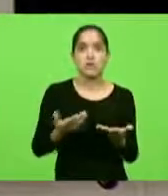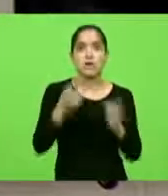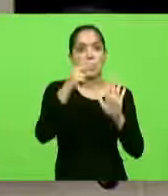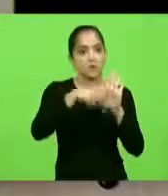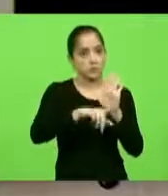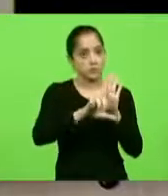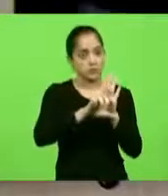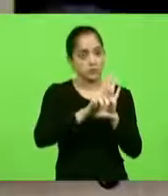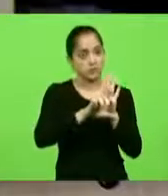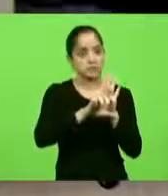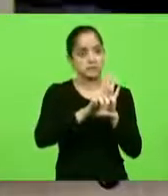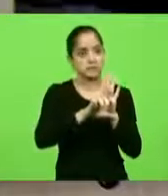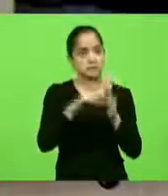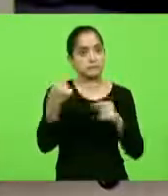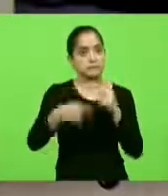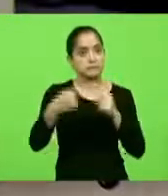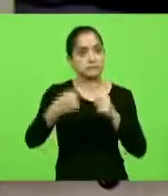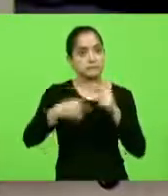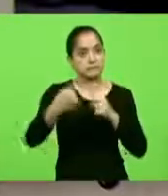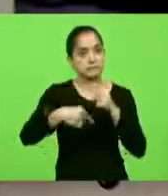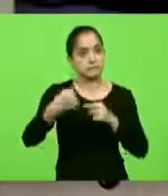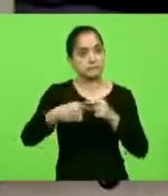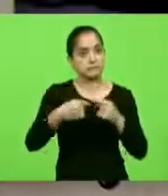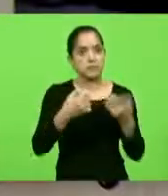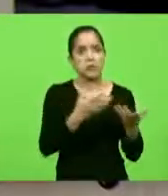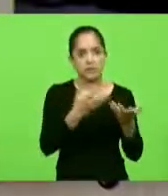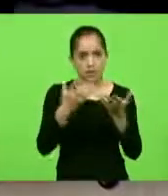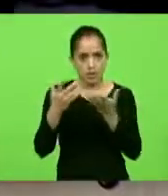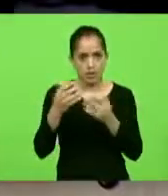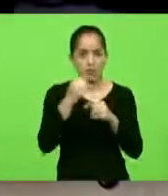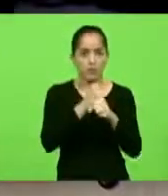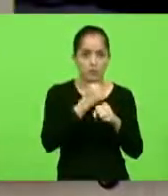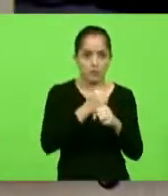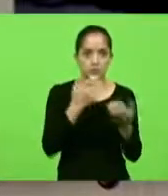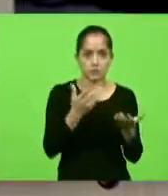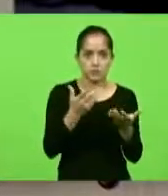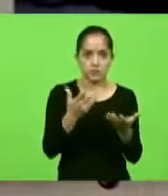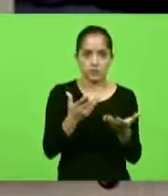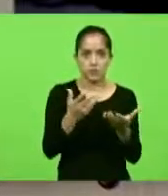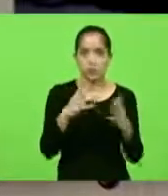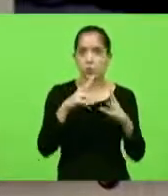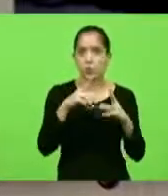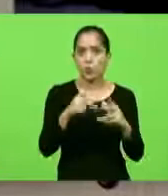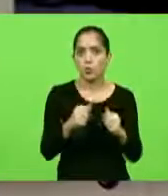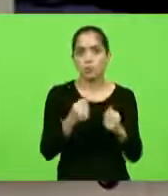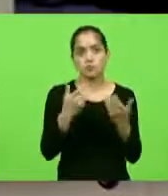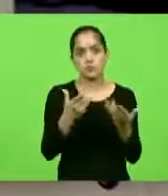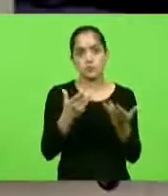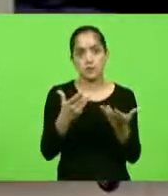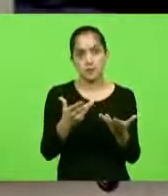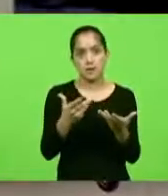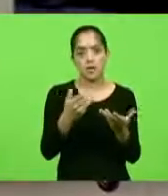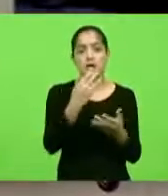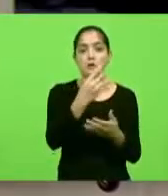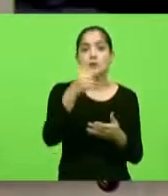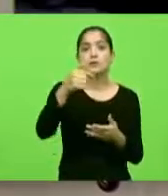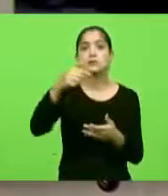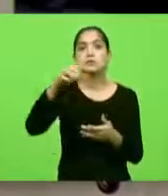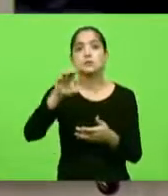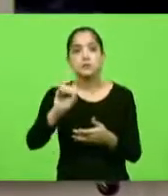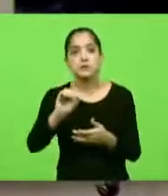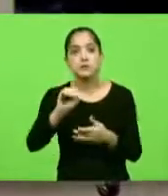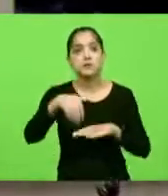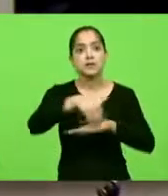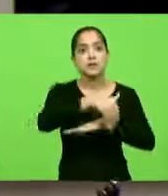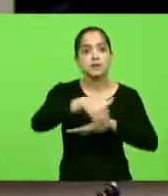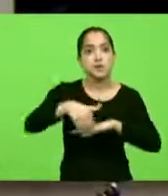polêmico. Quem não quer obra? Todos nós queremos obras. Quem não quer ter a 470 e